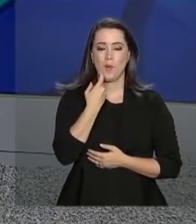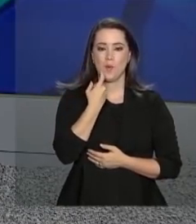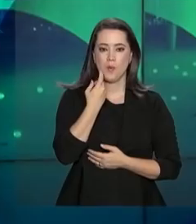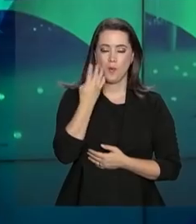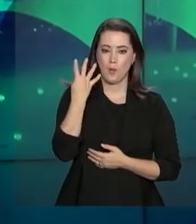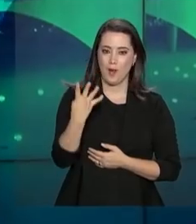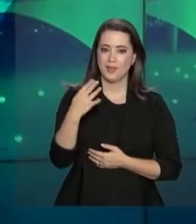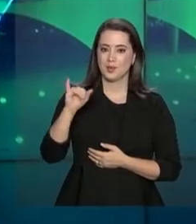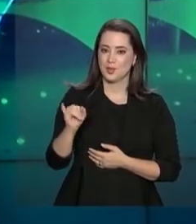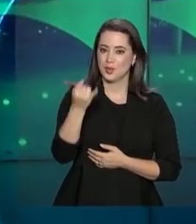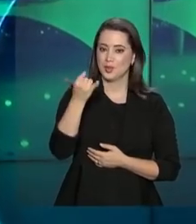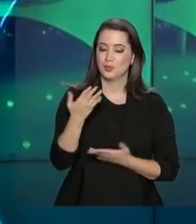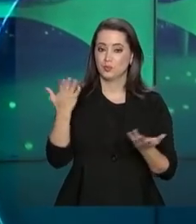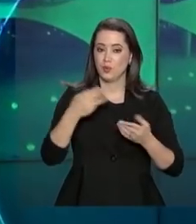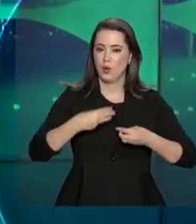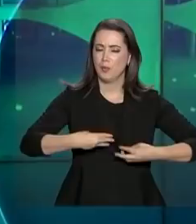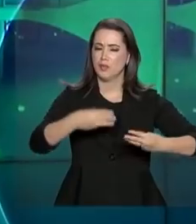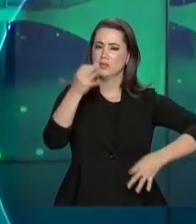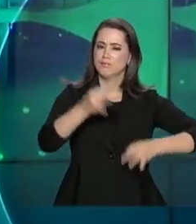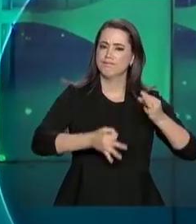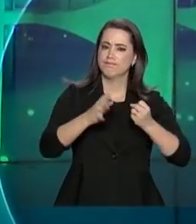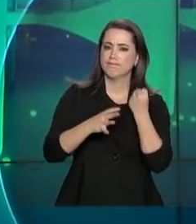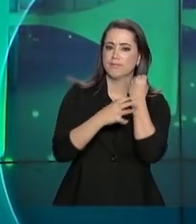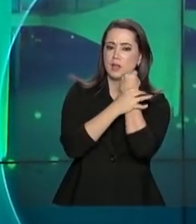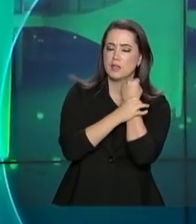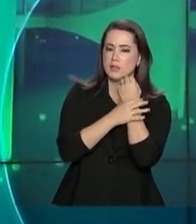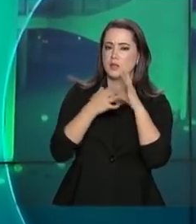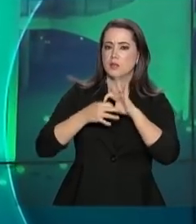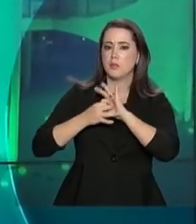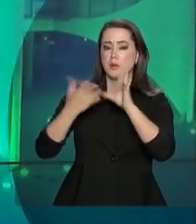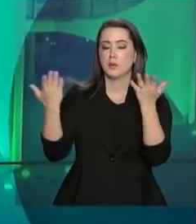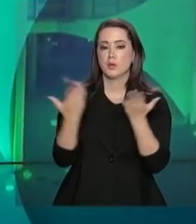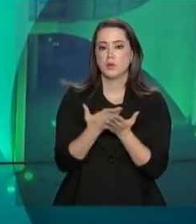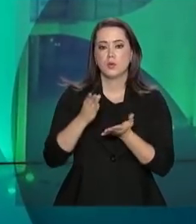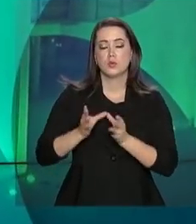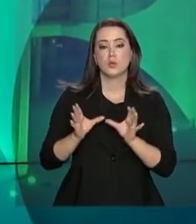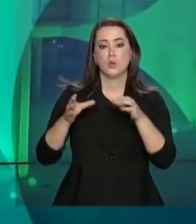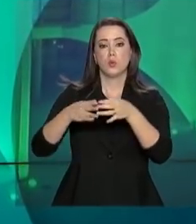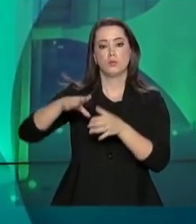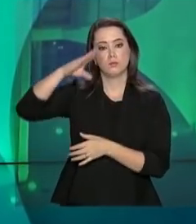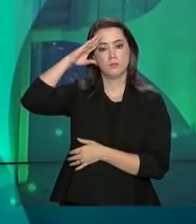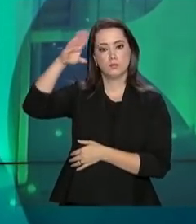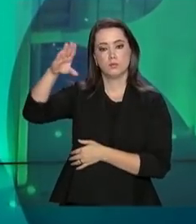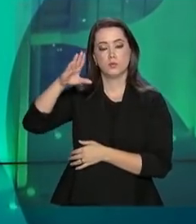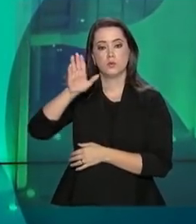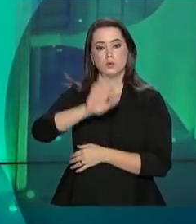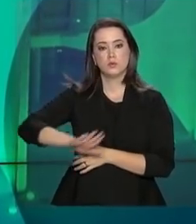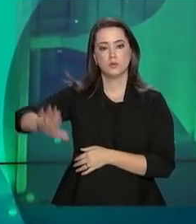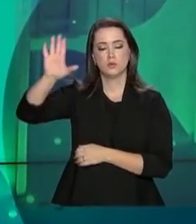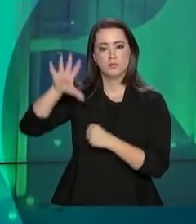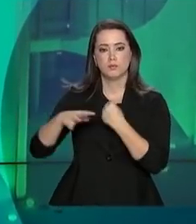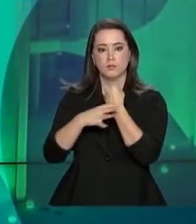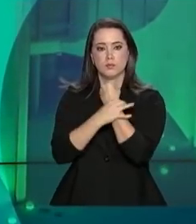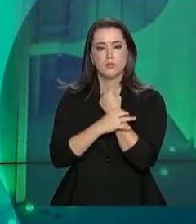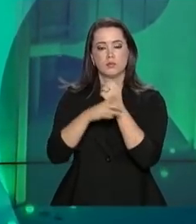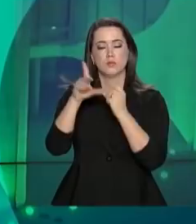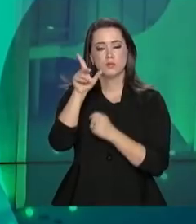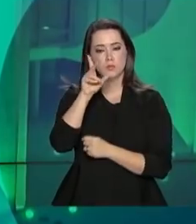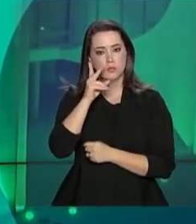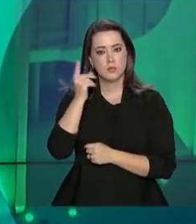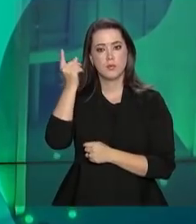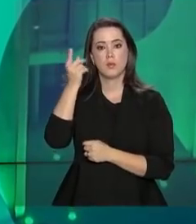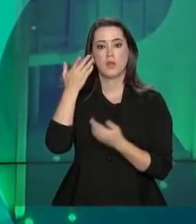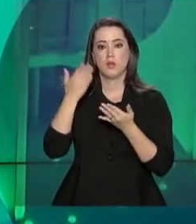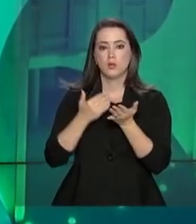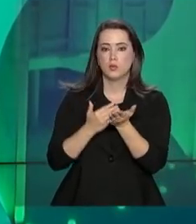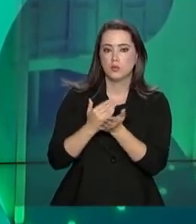janeiro o Ministério da Justiça e Segurança Pública autorizou hoje o envio de tropas da força nacional de segurança pública